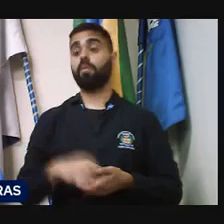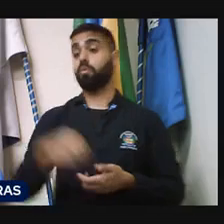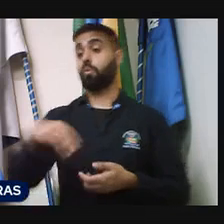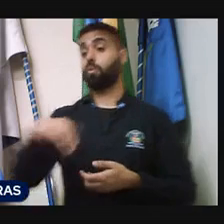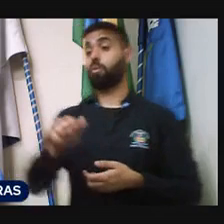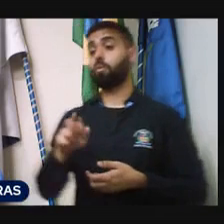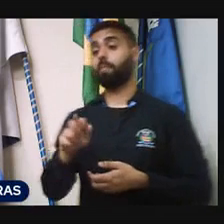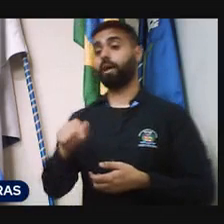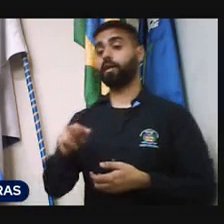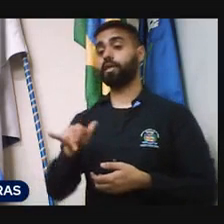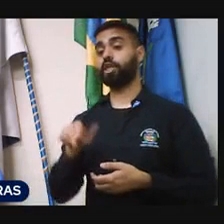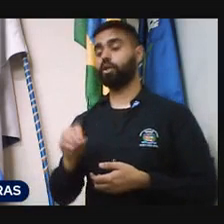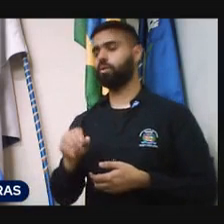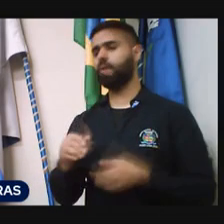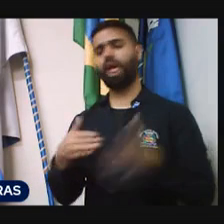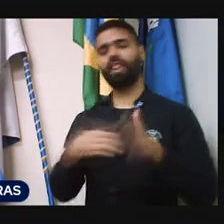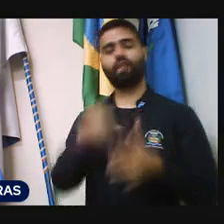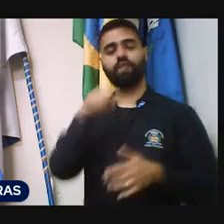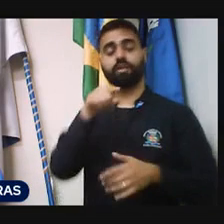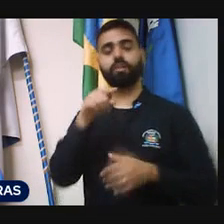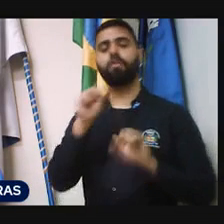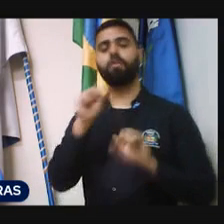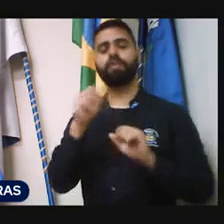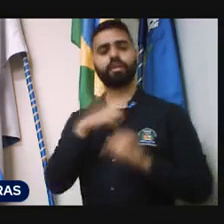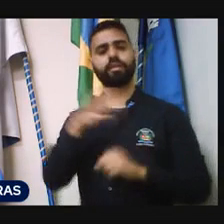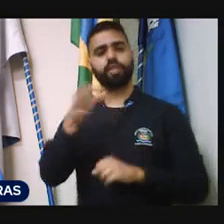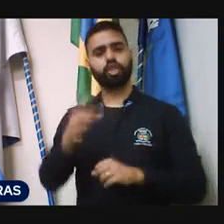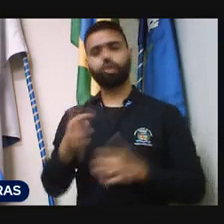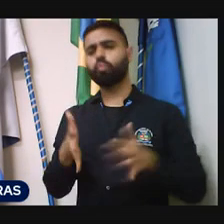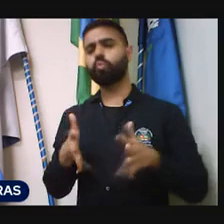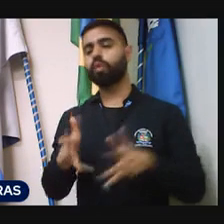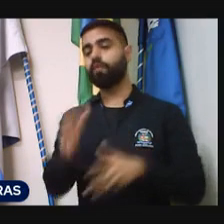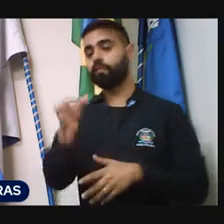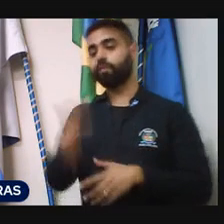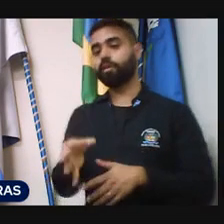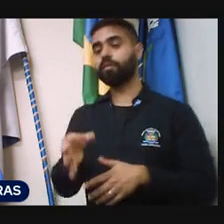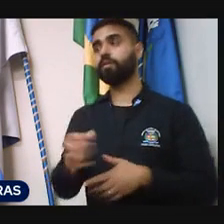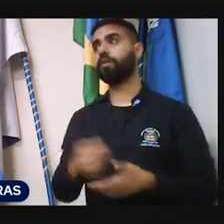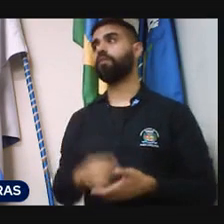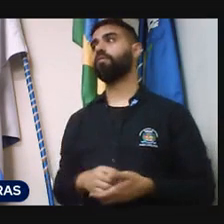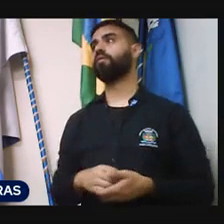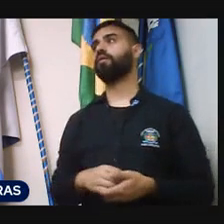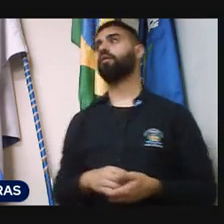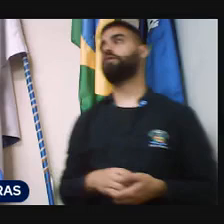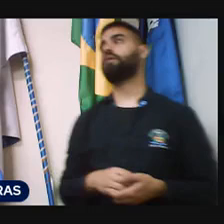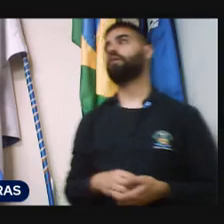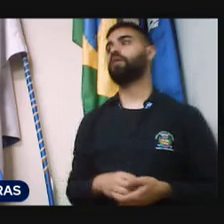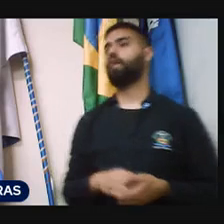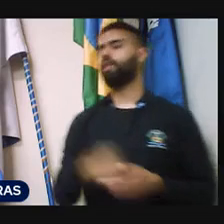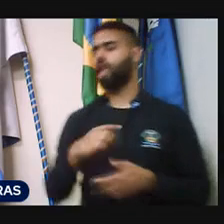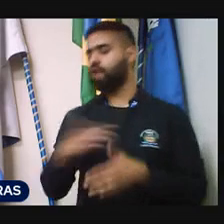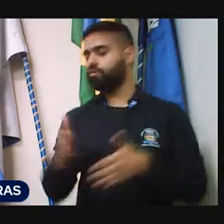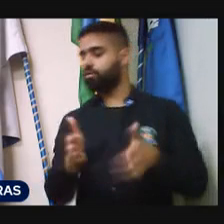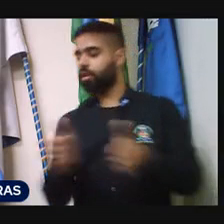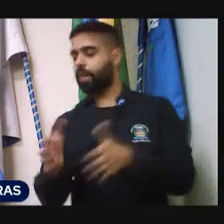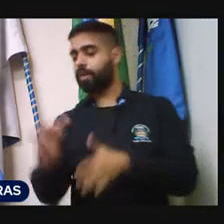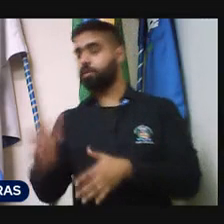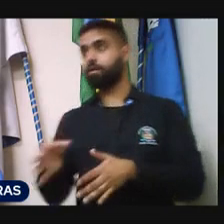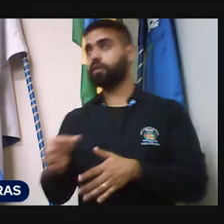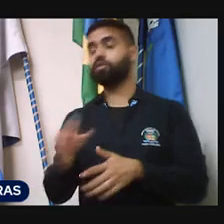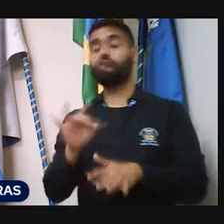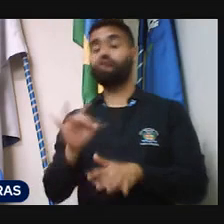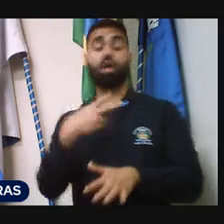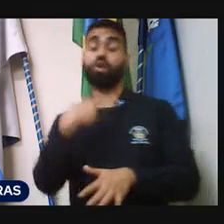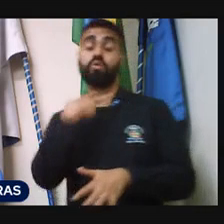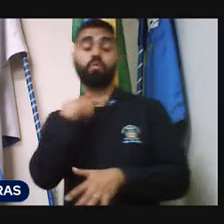ou Silva pode ter certeza que tudo vai dar certo e tudo vai entrar nos trilhos novamente o que